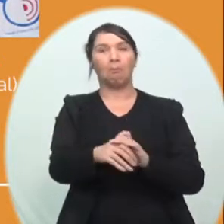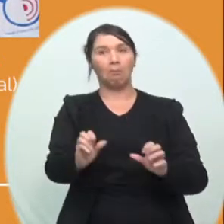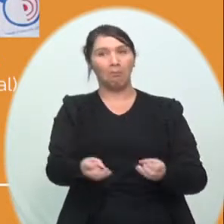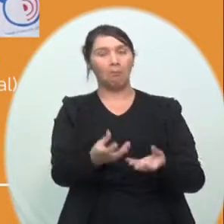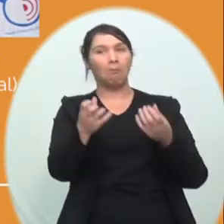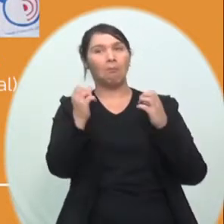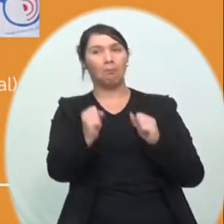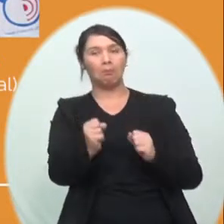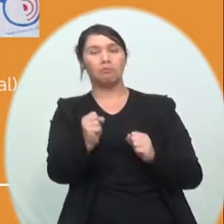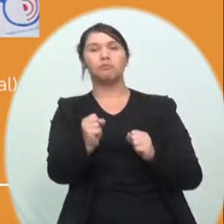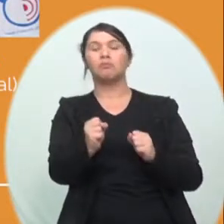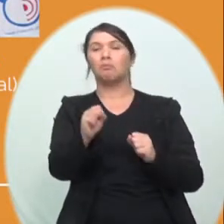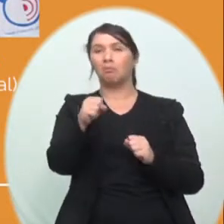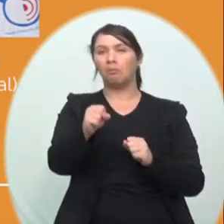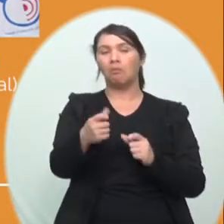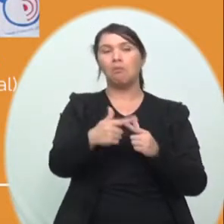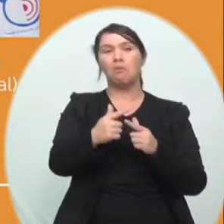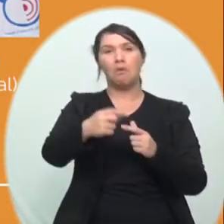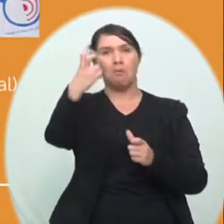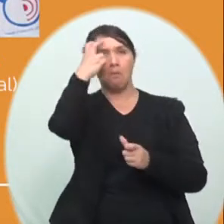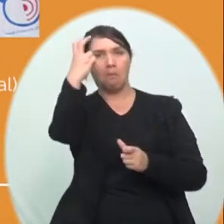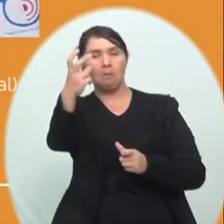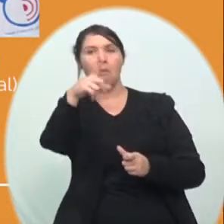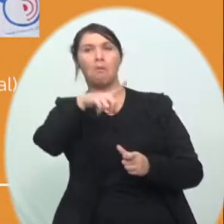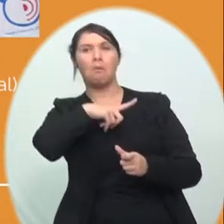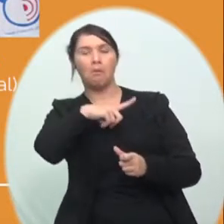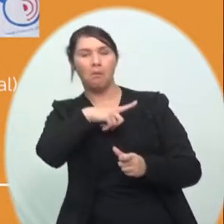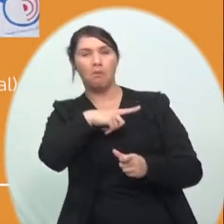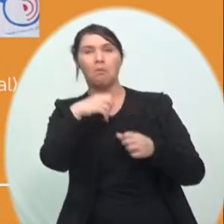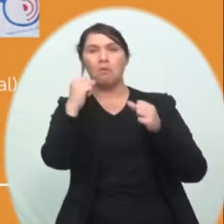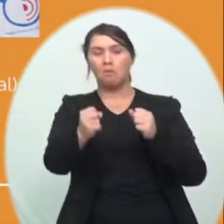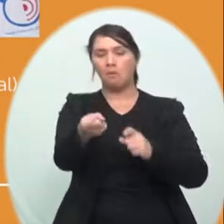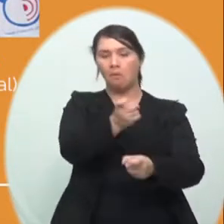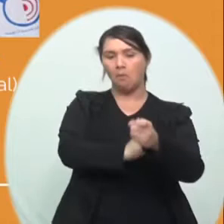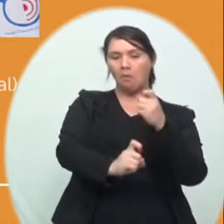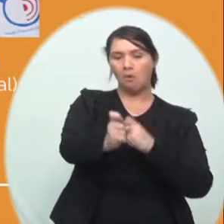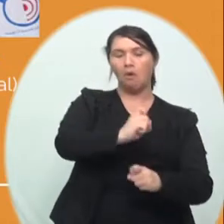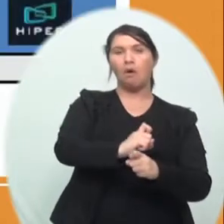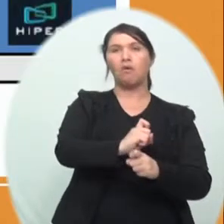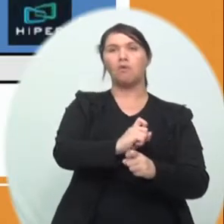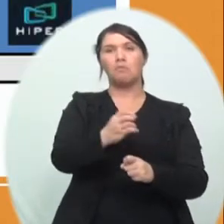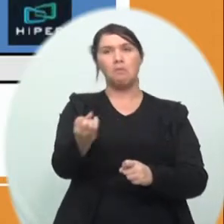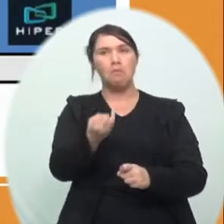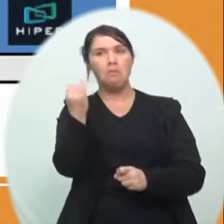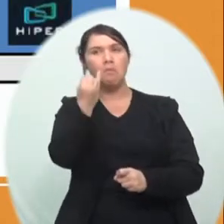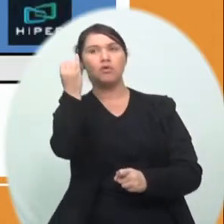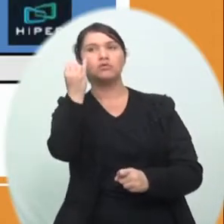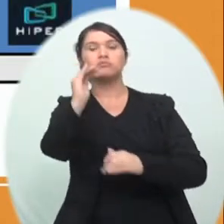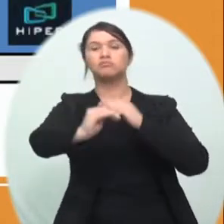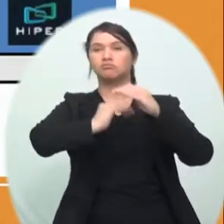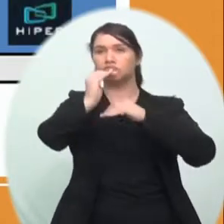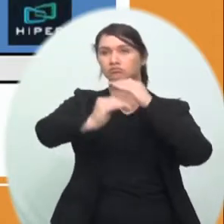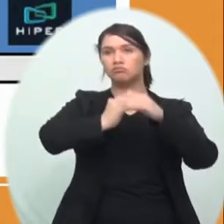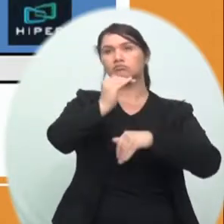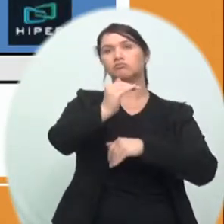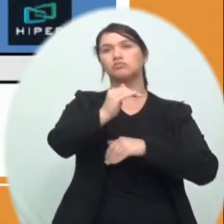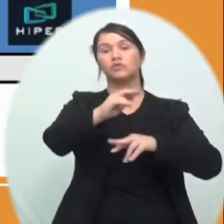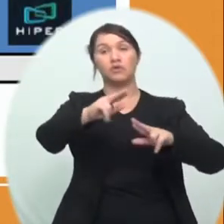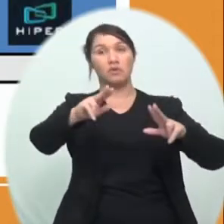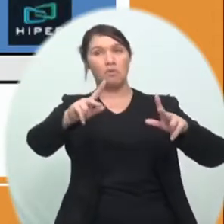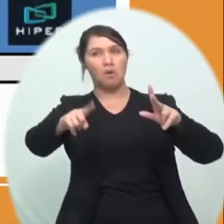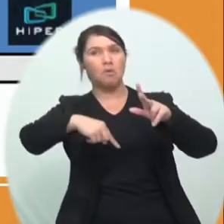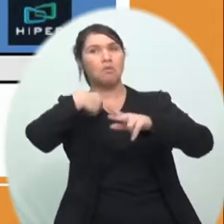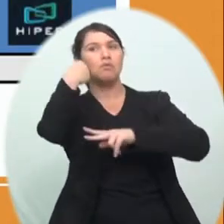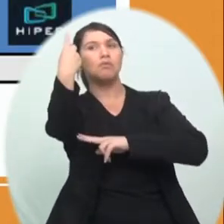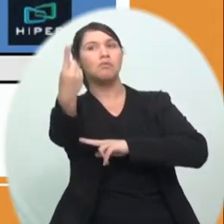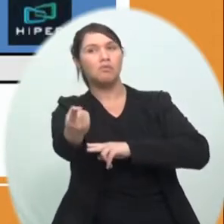sim, inteligência, capacidade para desenvolver negócios tão valiosos quanto os dos outros.